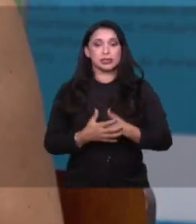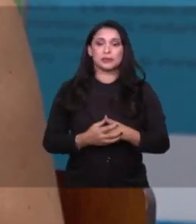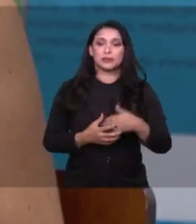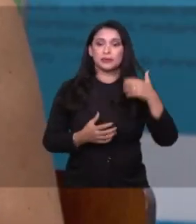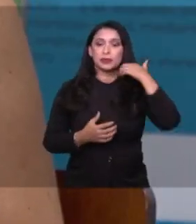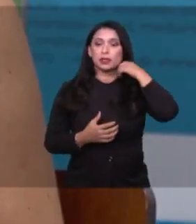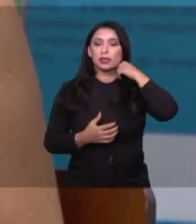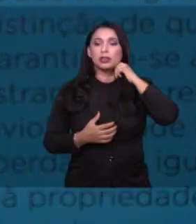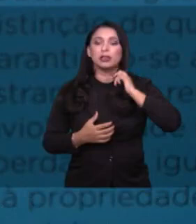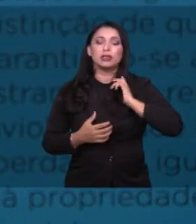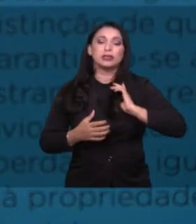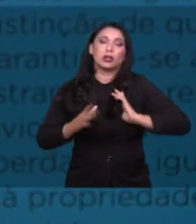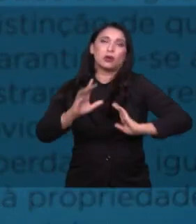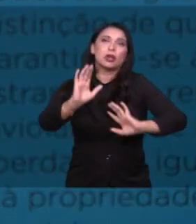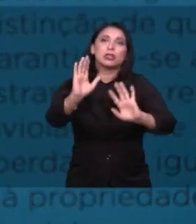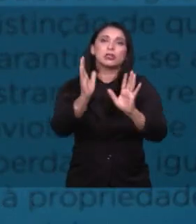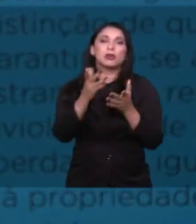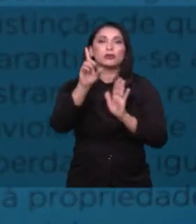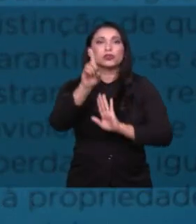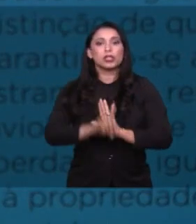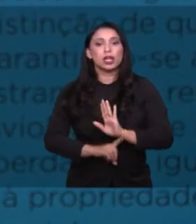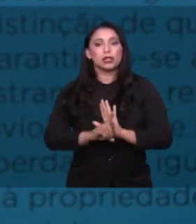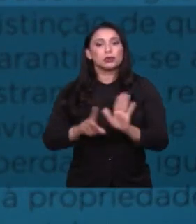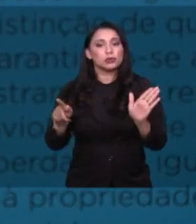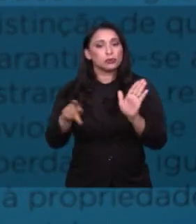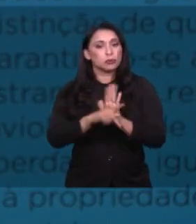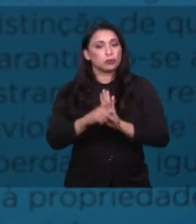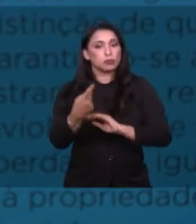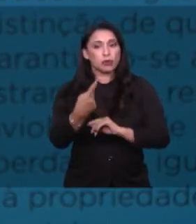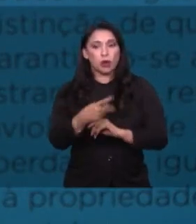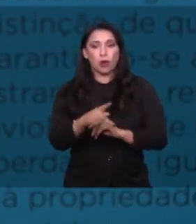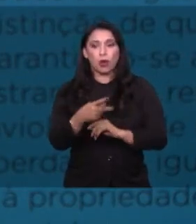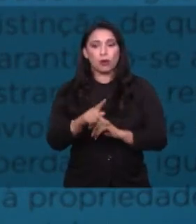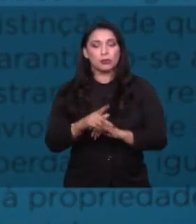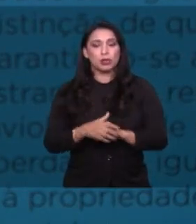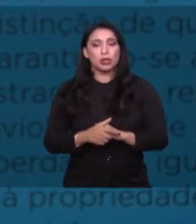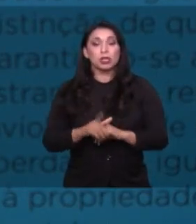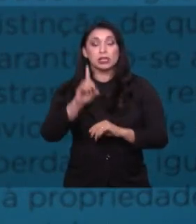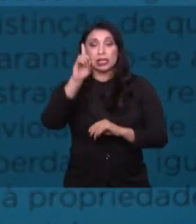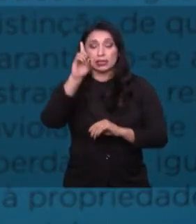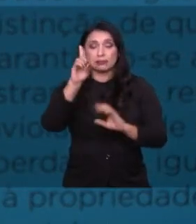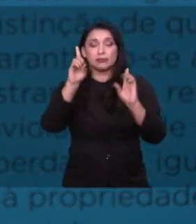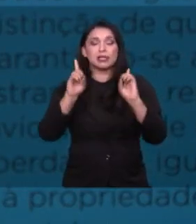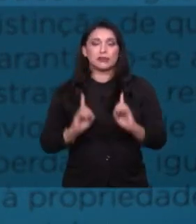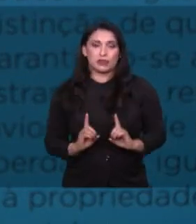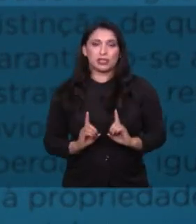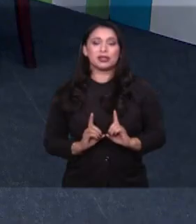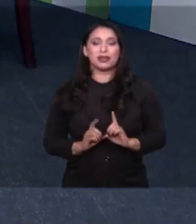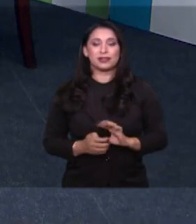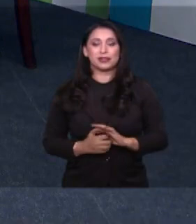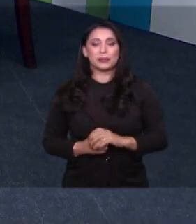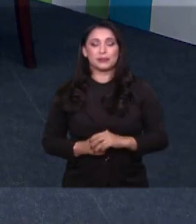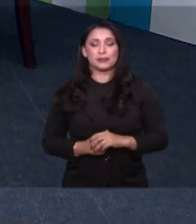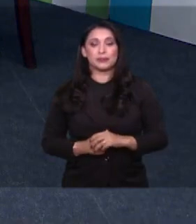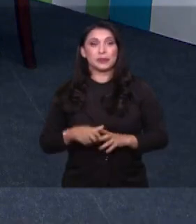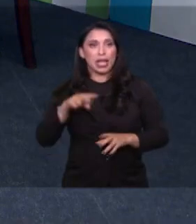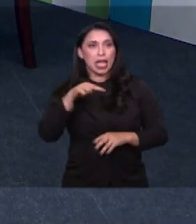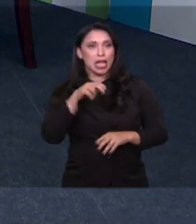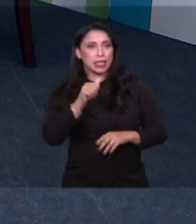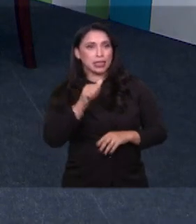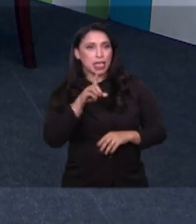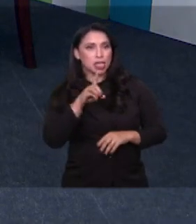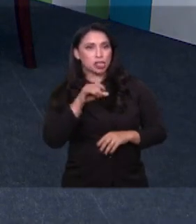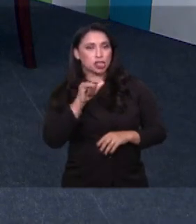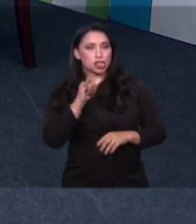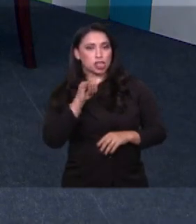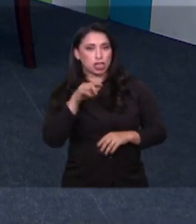Então, esses direitos que são mais específicos também pela deficiência deles, que eles têm. Nadine, e